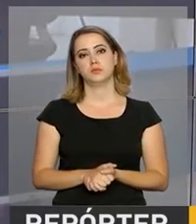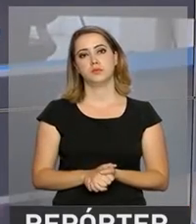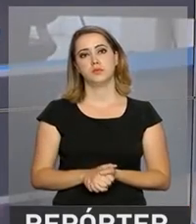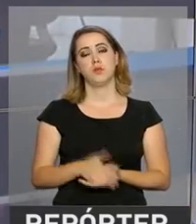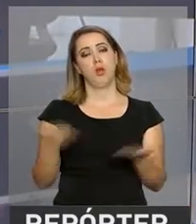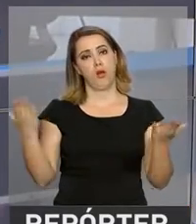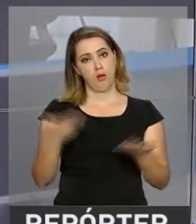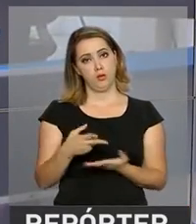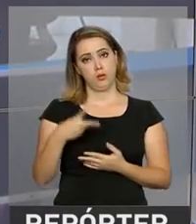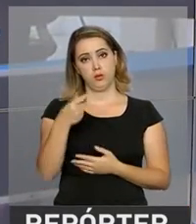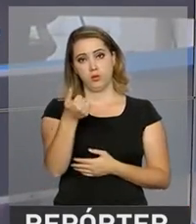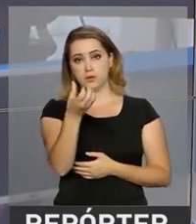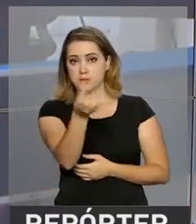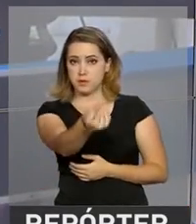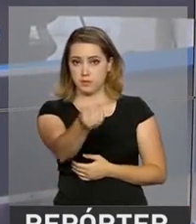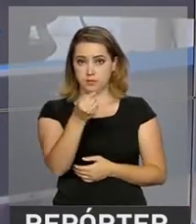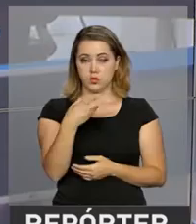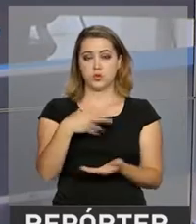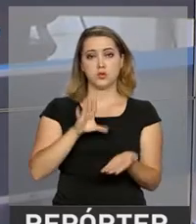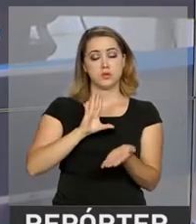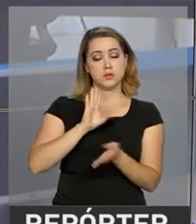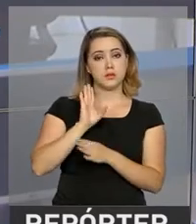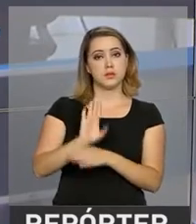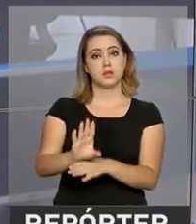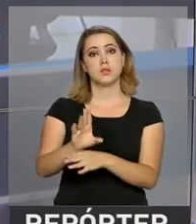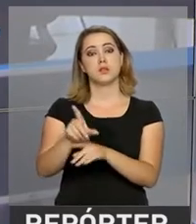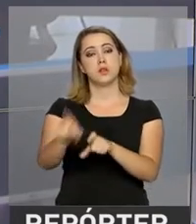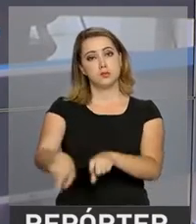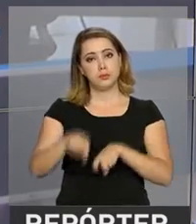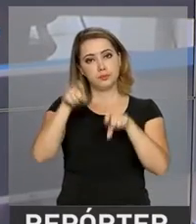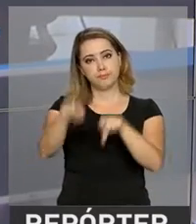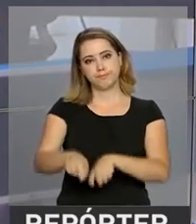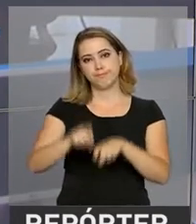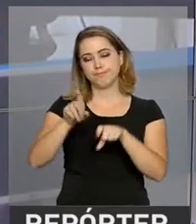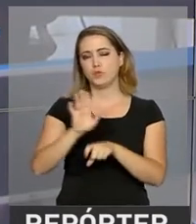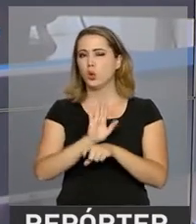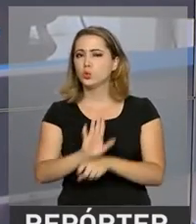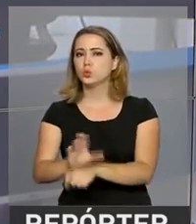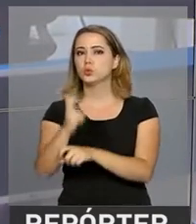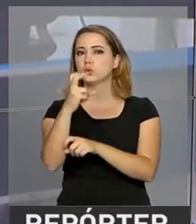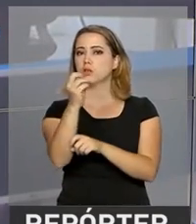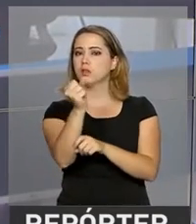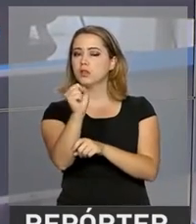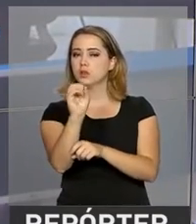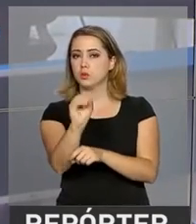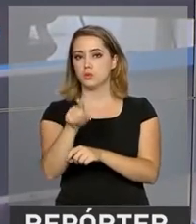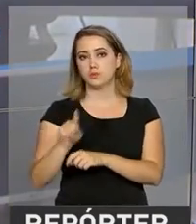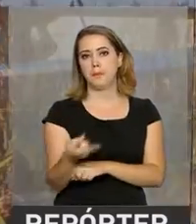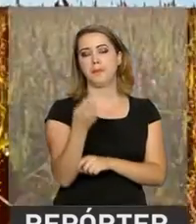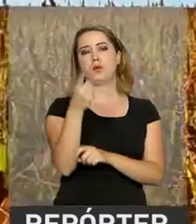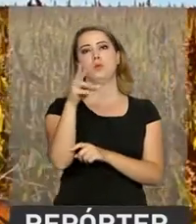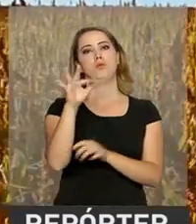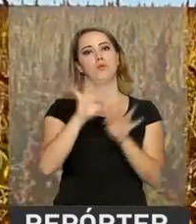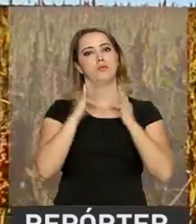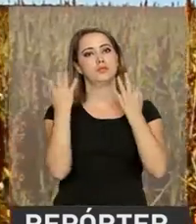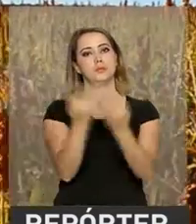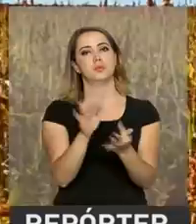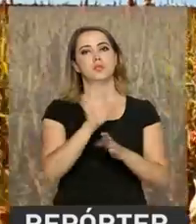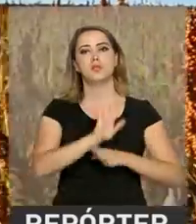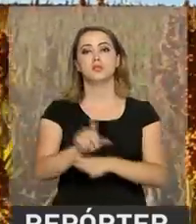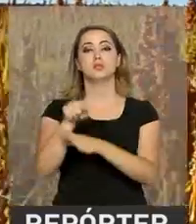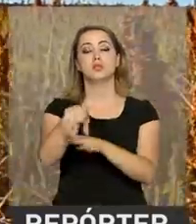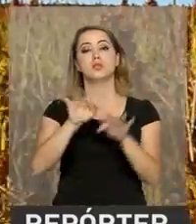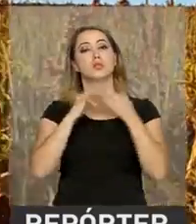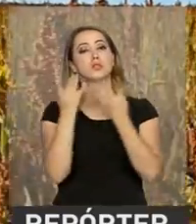2016 o garantia-safra beneficiou mais de 580 mil famílias o programa apóia agricultores